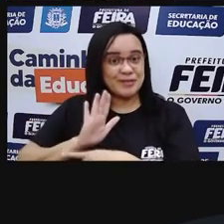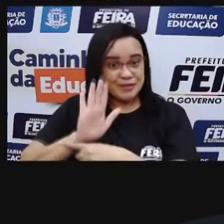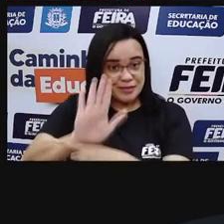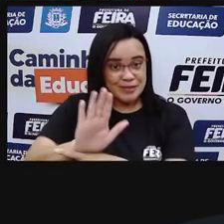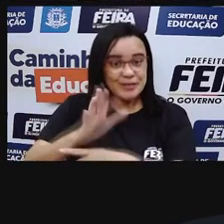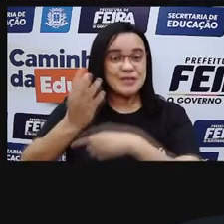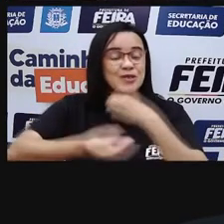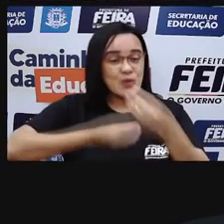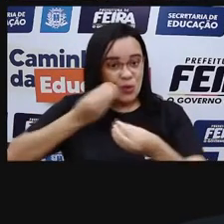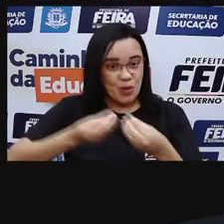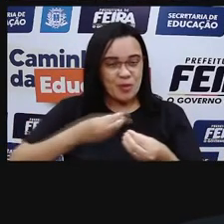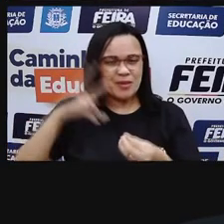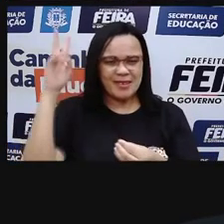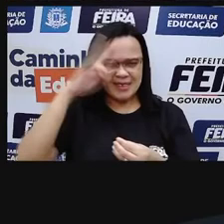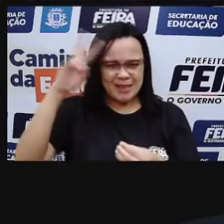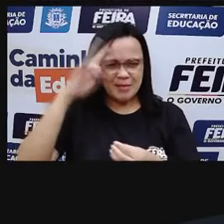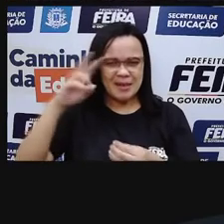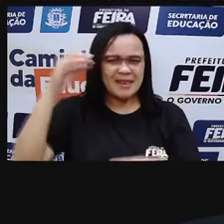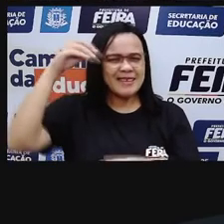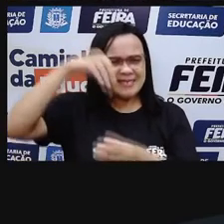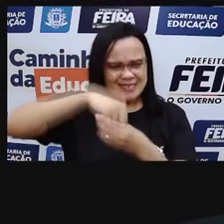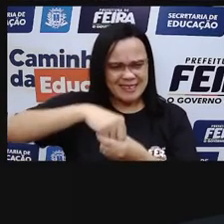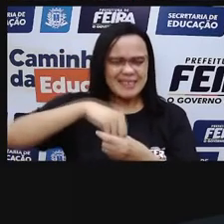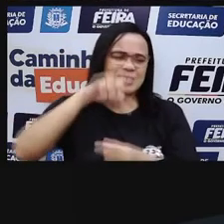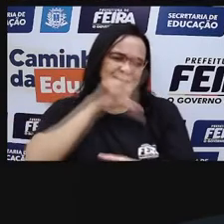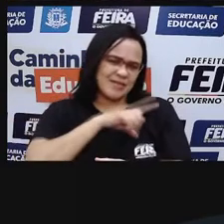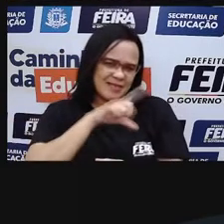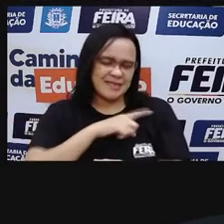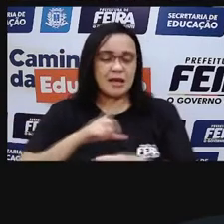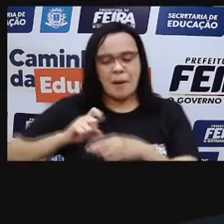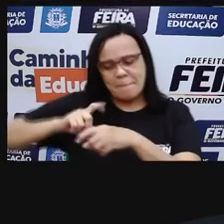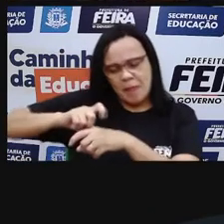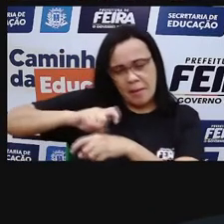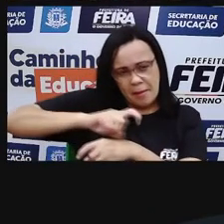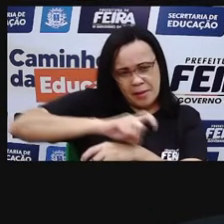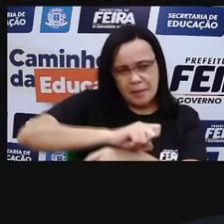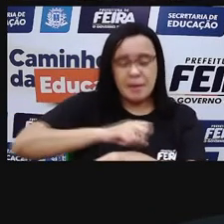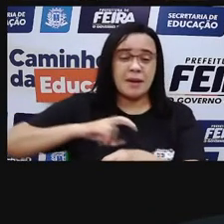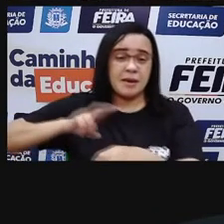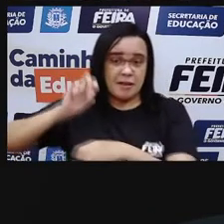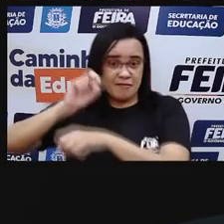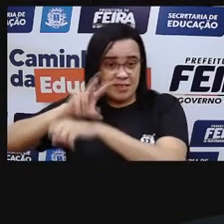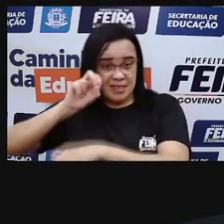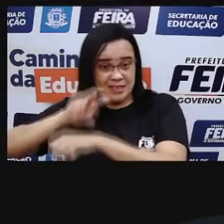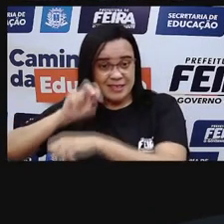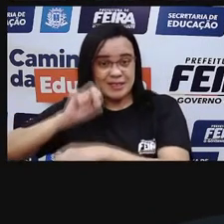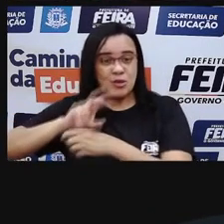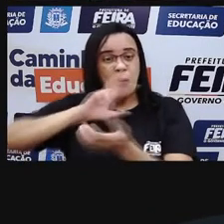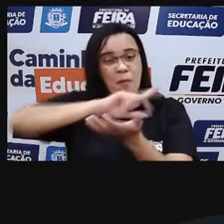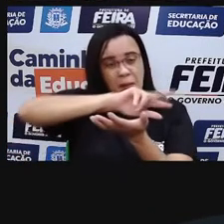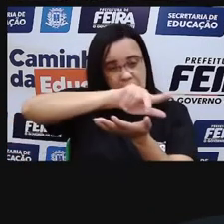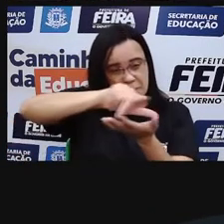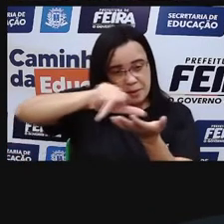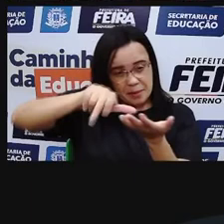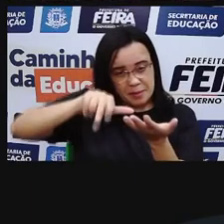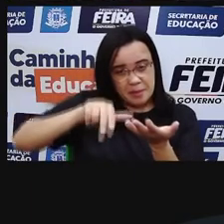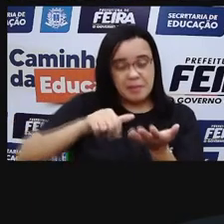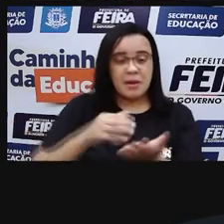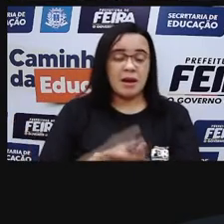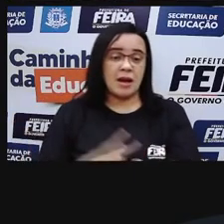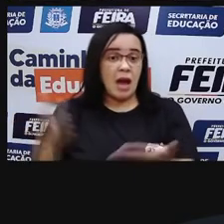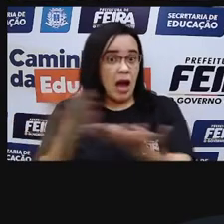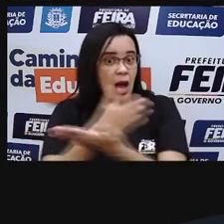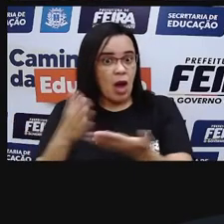micro-organismos, fungos, vírus, bactérias, algas, né? Que são benéficos e alguns maléficos. Alguns